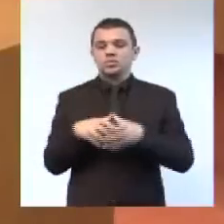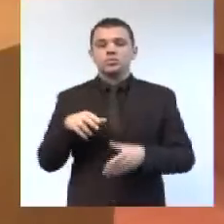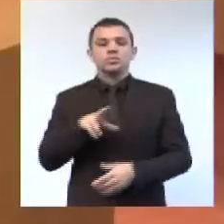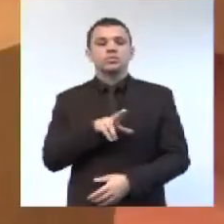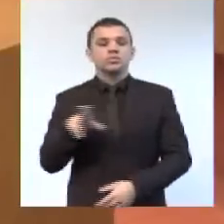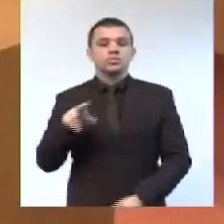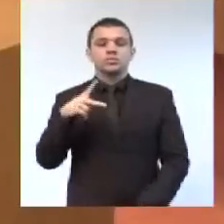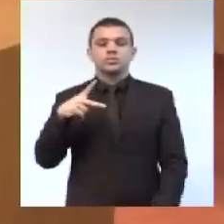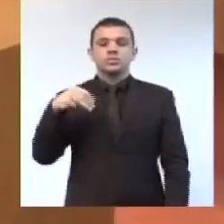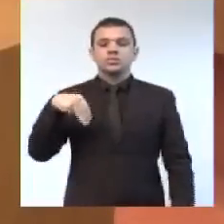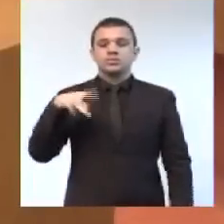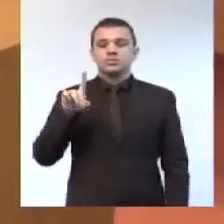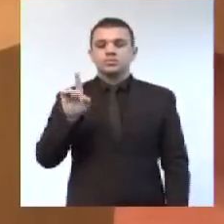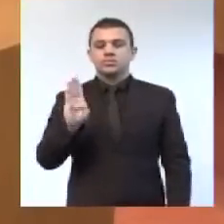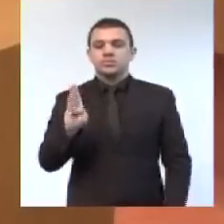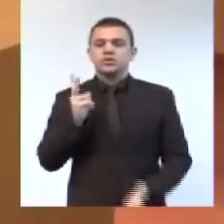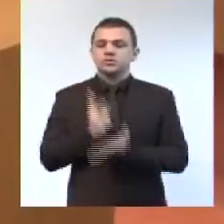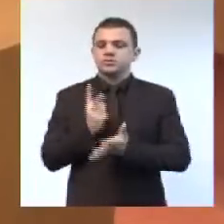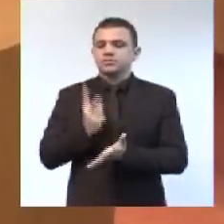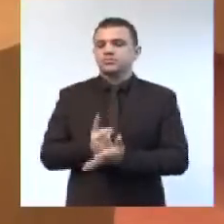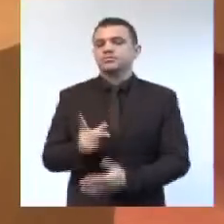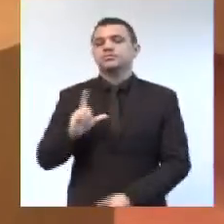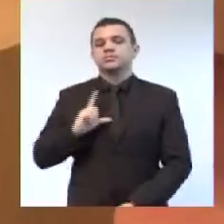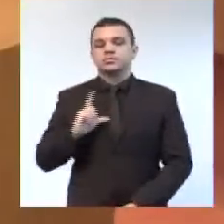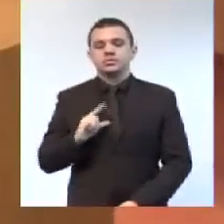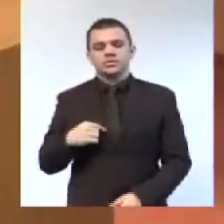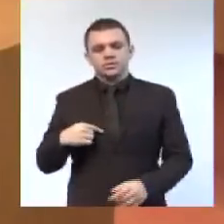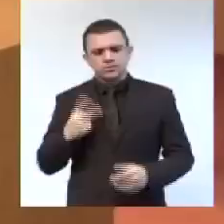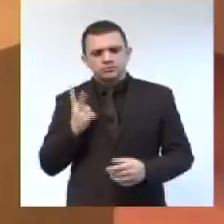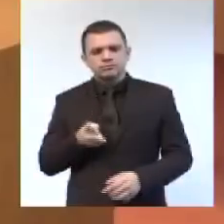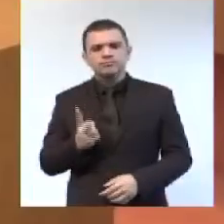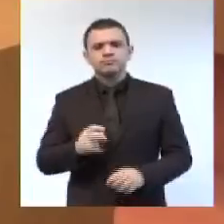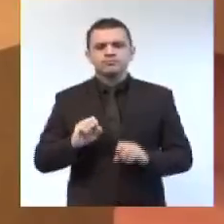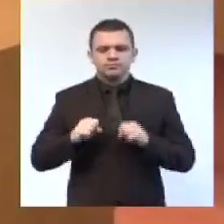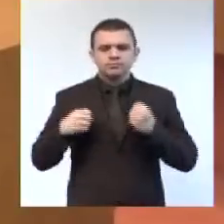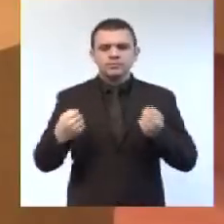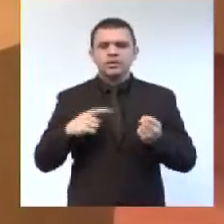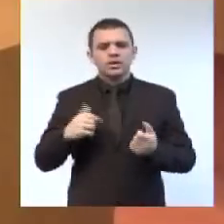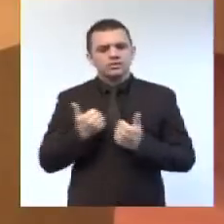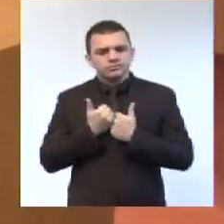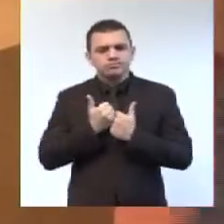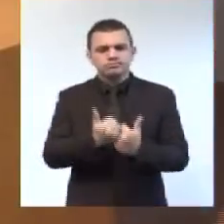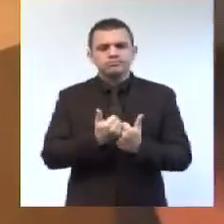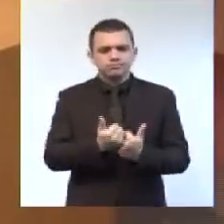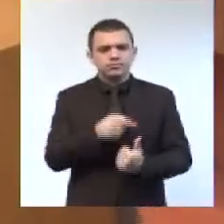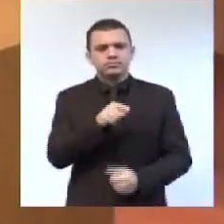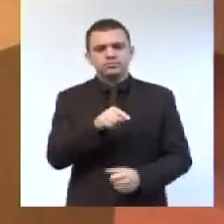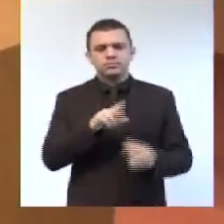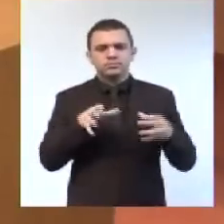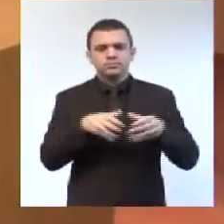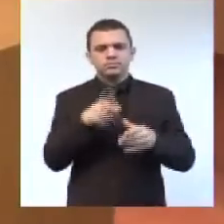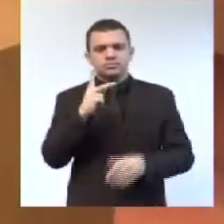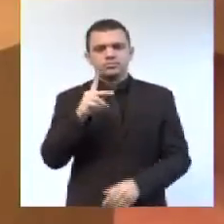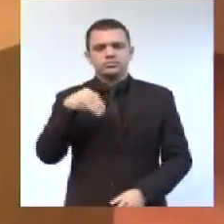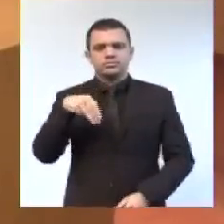PMDB. E tentei, de todas as formas, dar minha contribuição para o fortalecimento do partido.